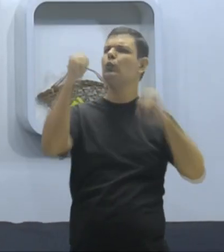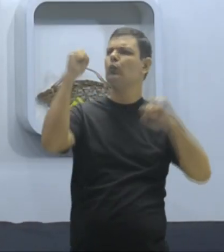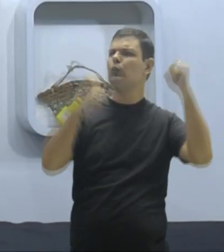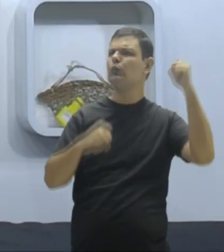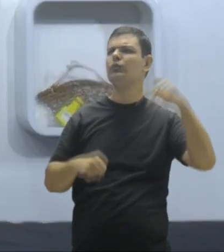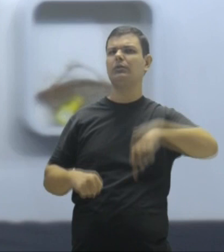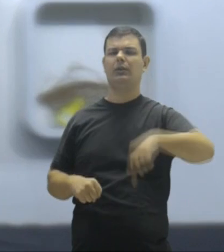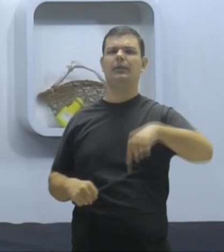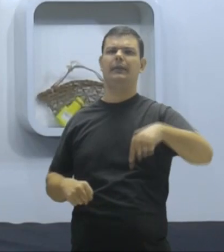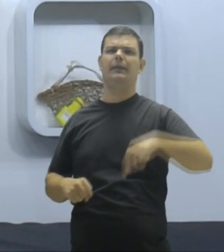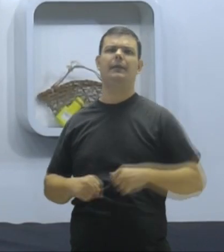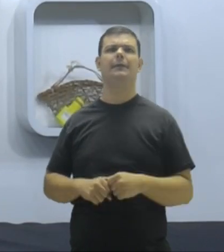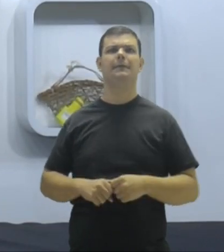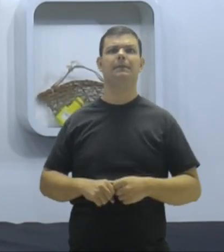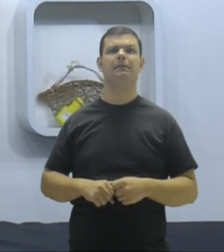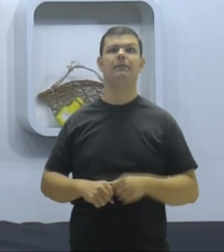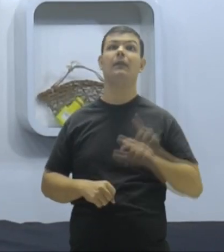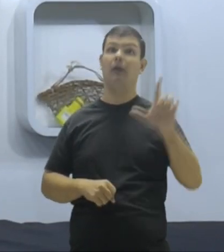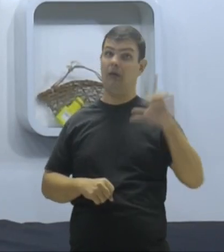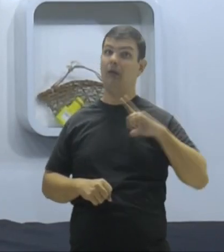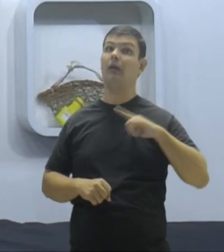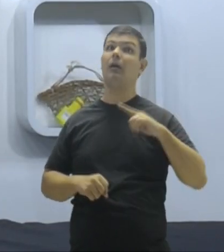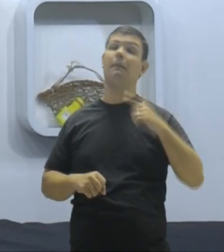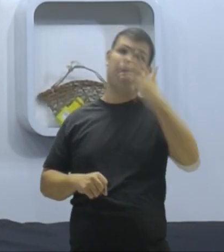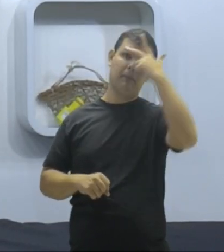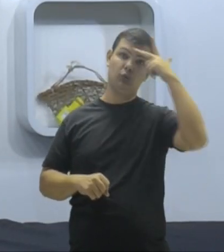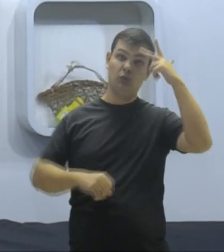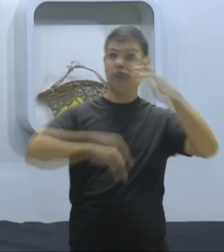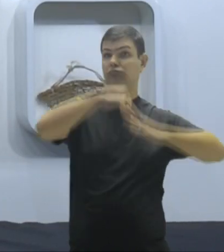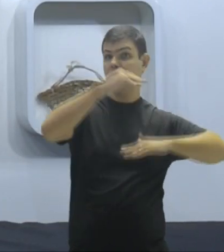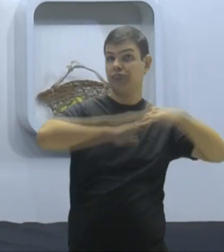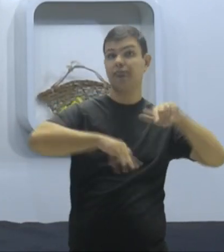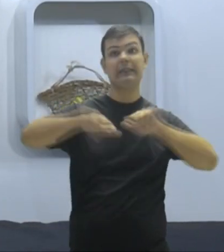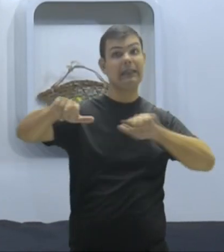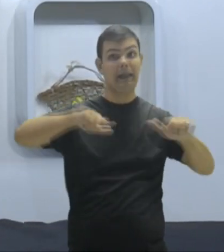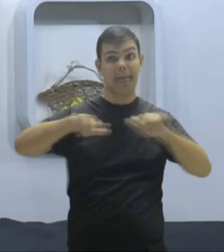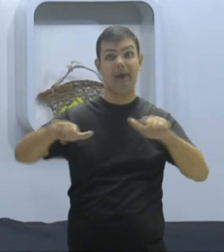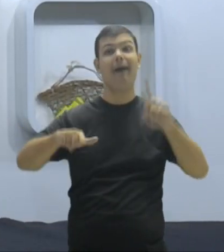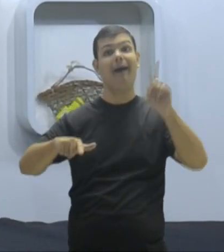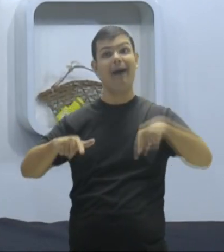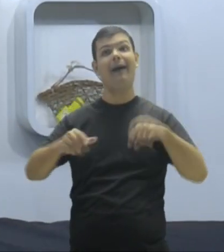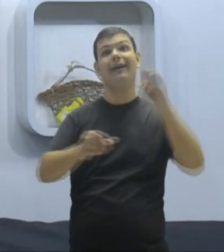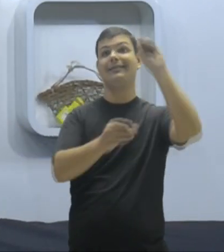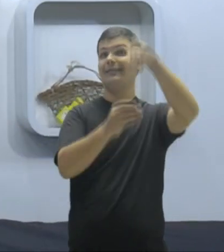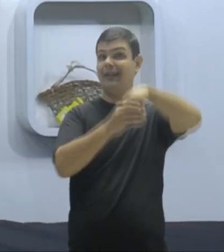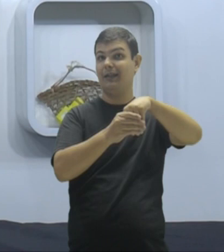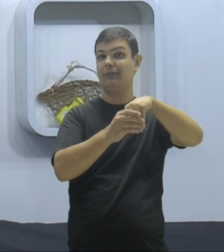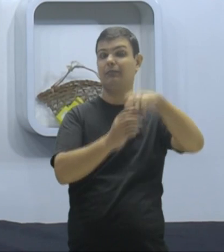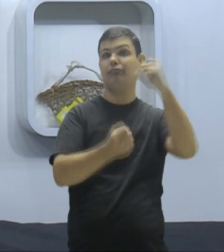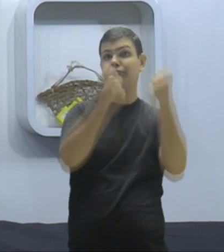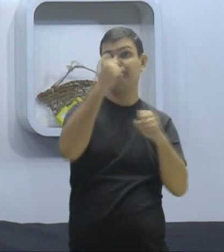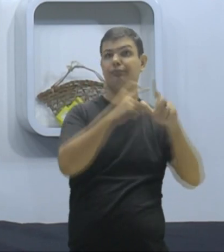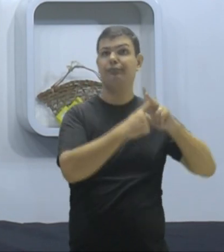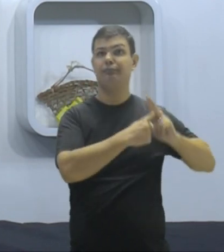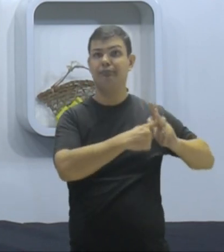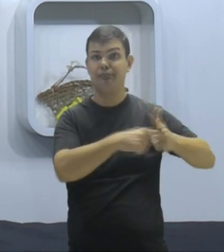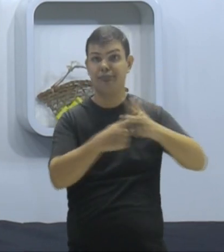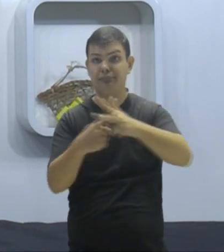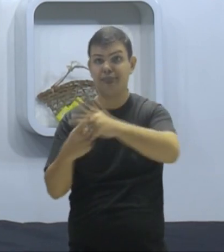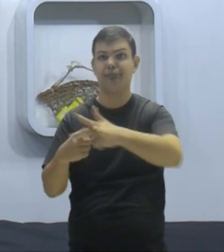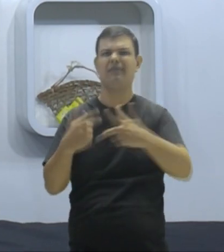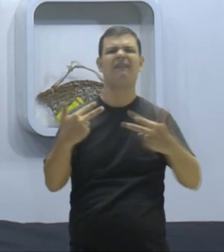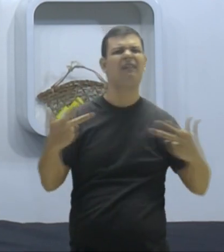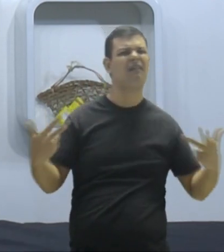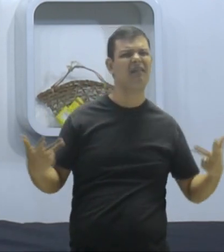esses são trabalhadores, retratavam trabalhadores da indústria brasileira, aqueles que trabalham na produção, de bens,